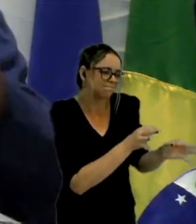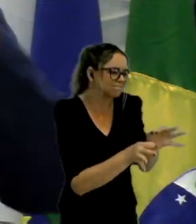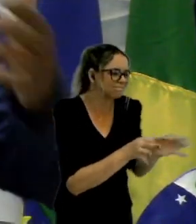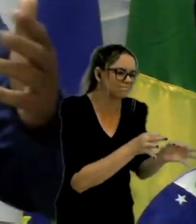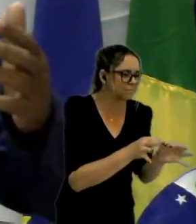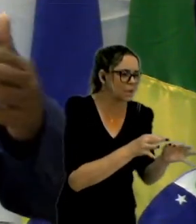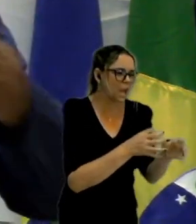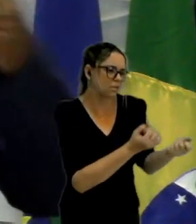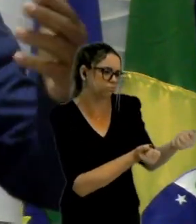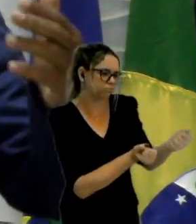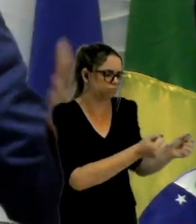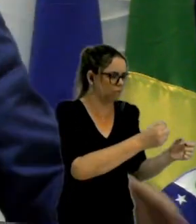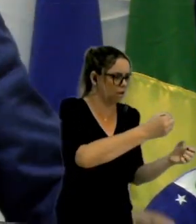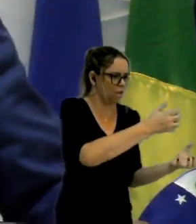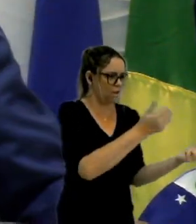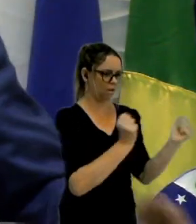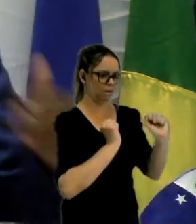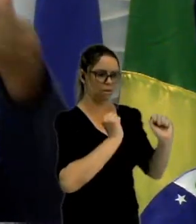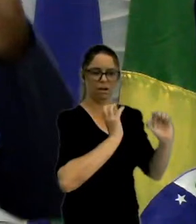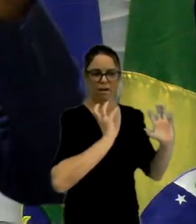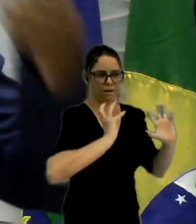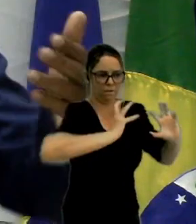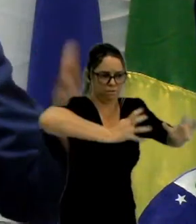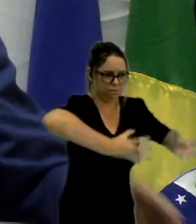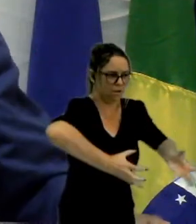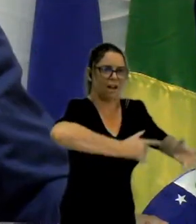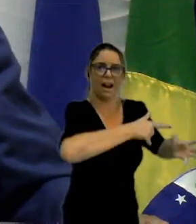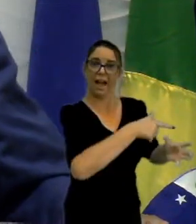das máquinas, dos tratores, dos transportes da garagem